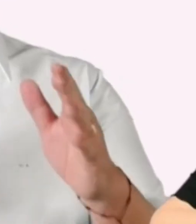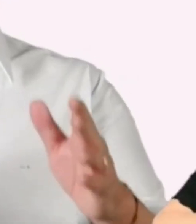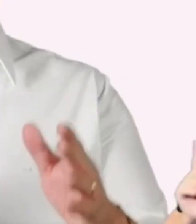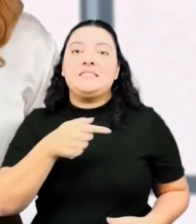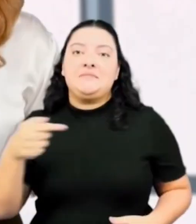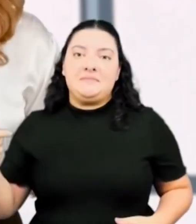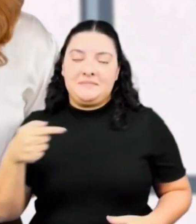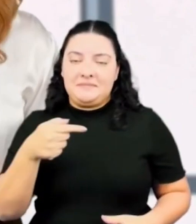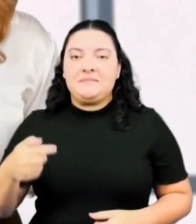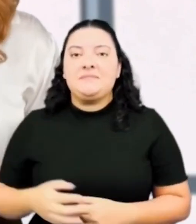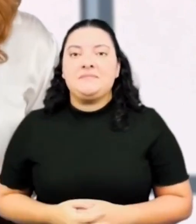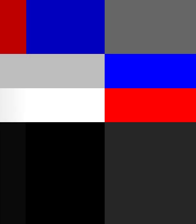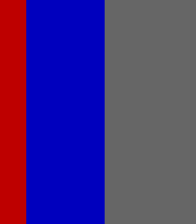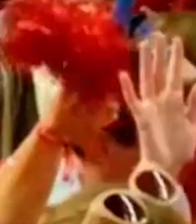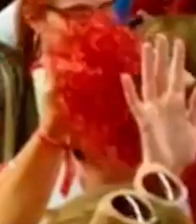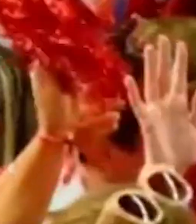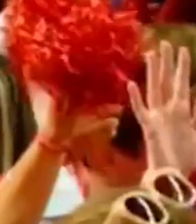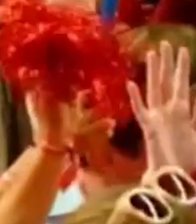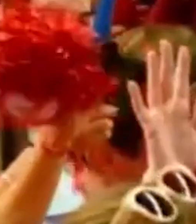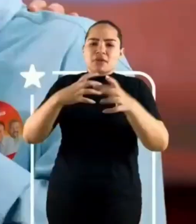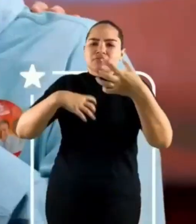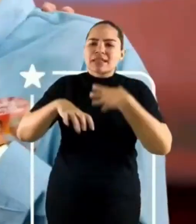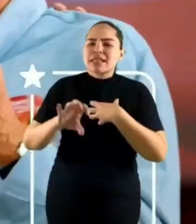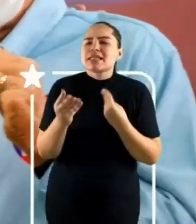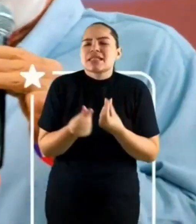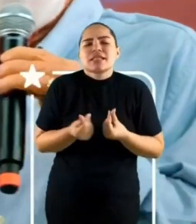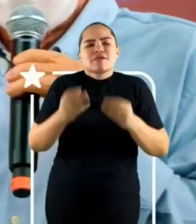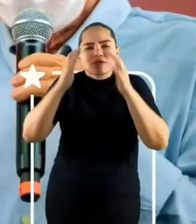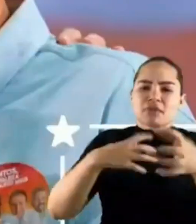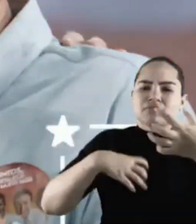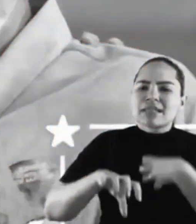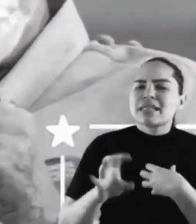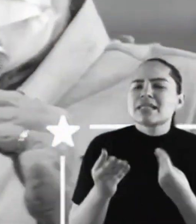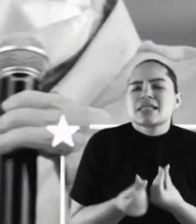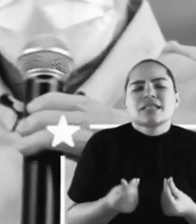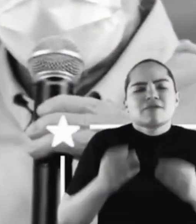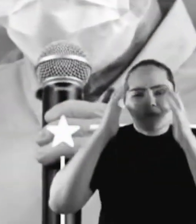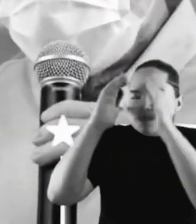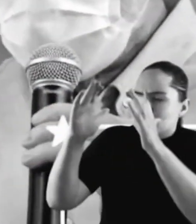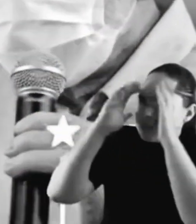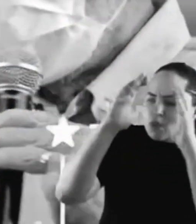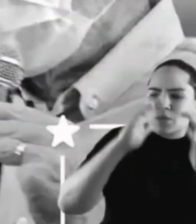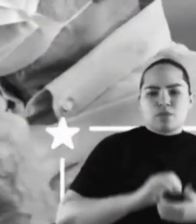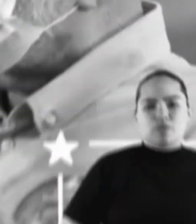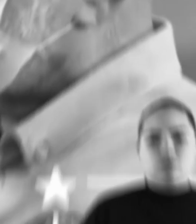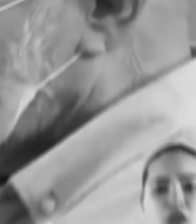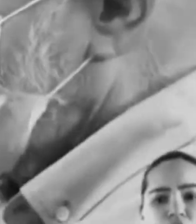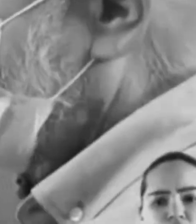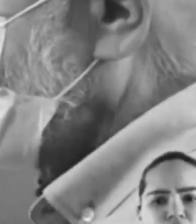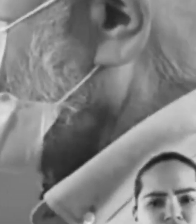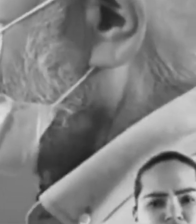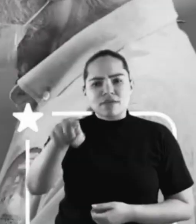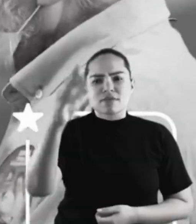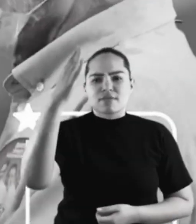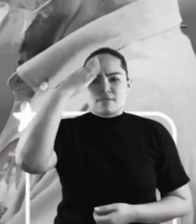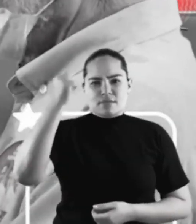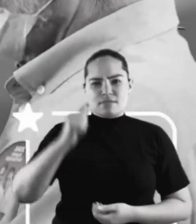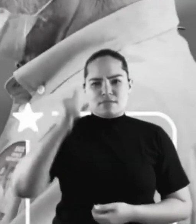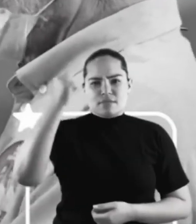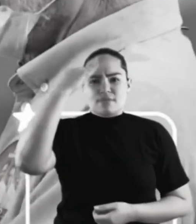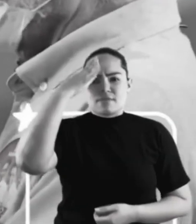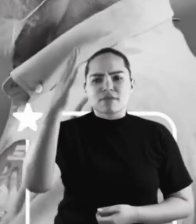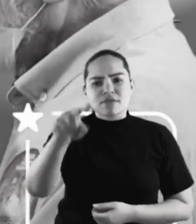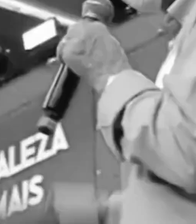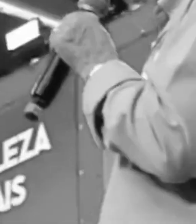Tenho pouco tempo. Geórgia, prefeito. Quero que você saiba que o menino tá com o pacote dentro da mala,